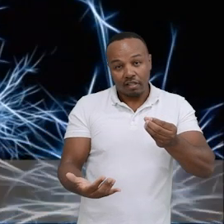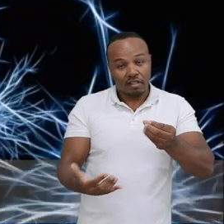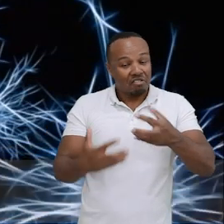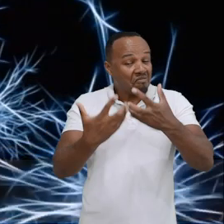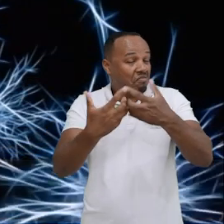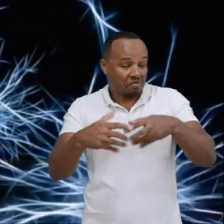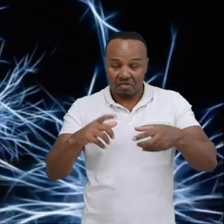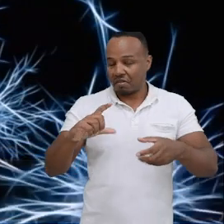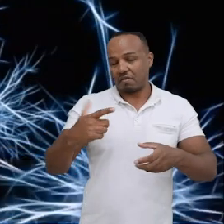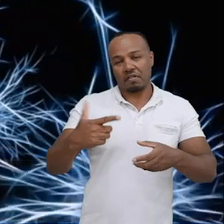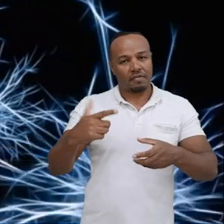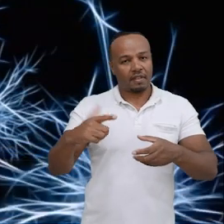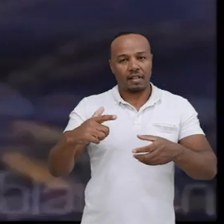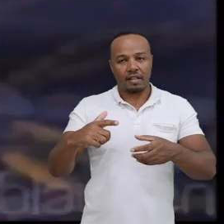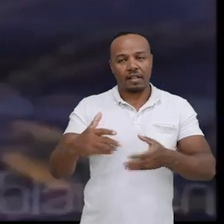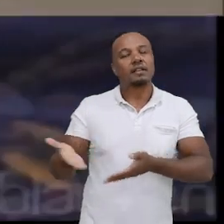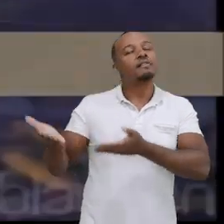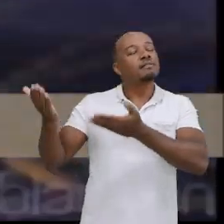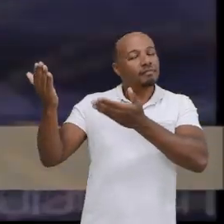sem função,